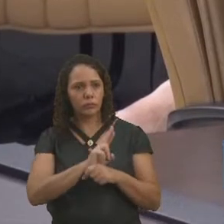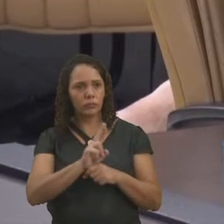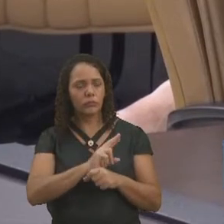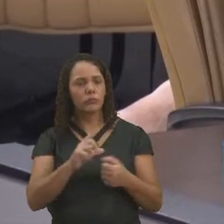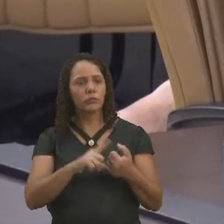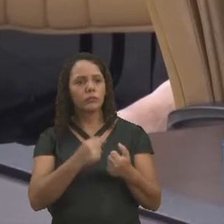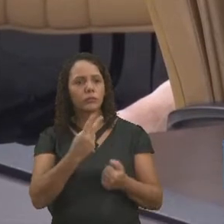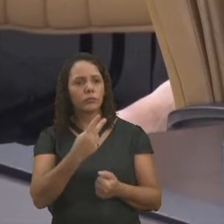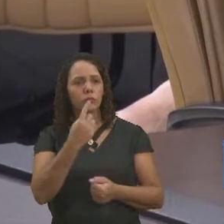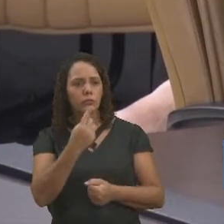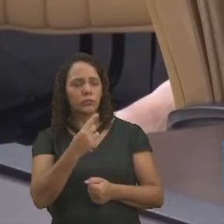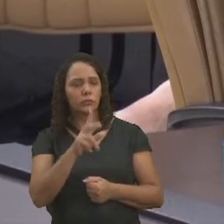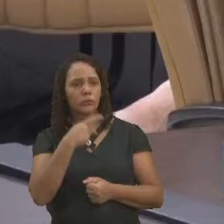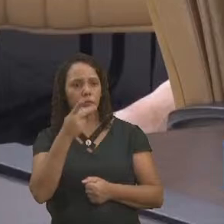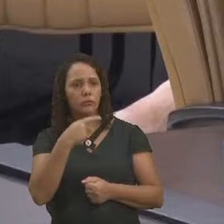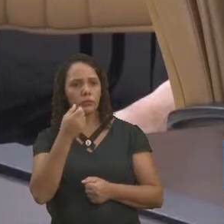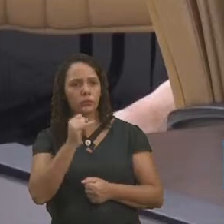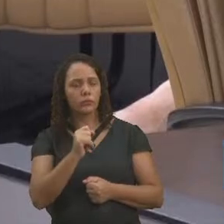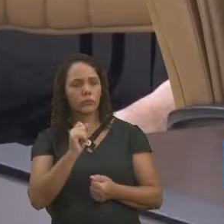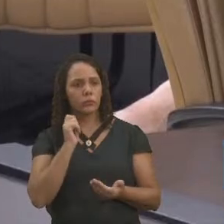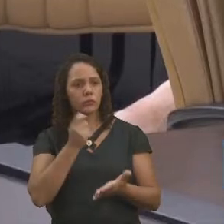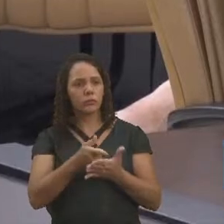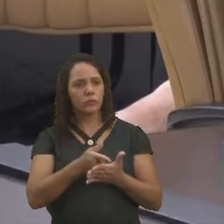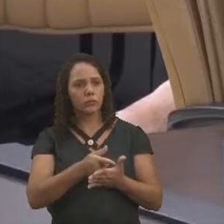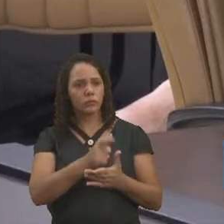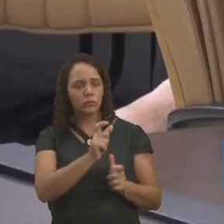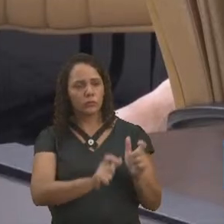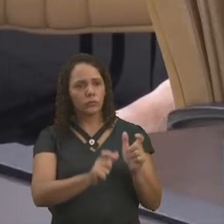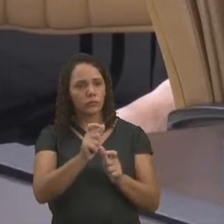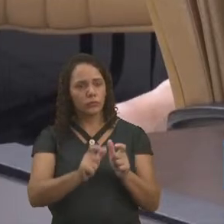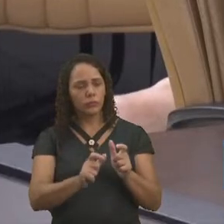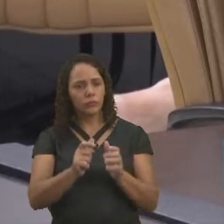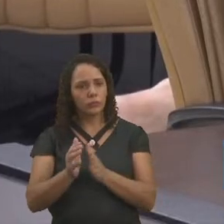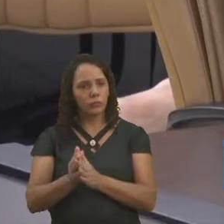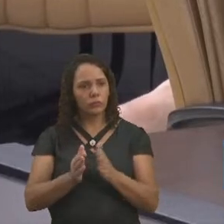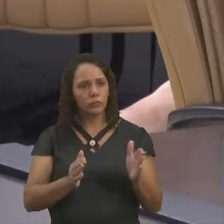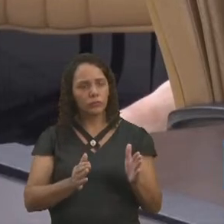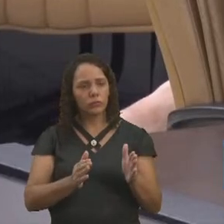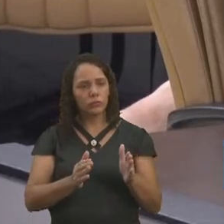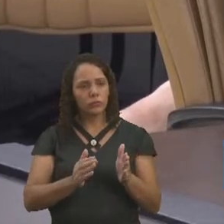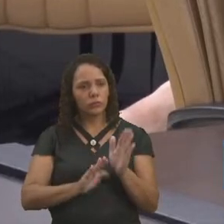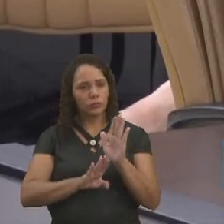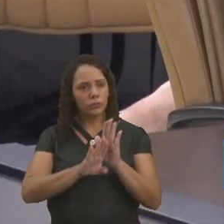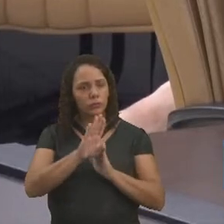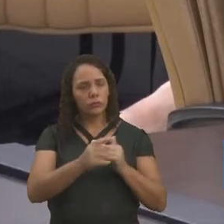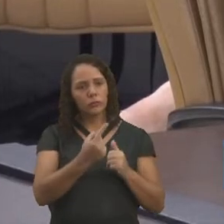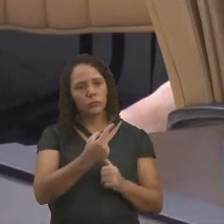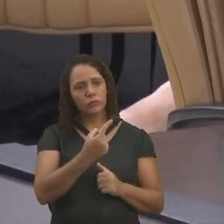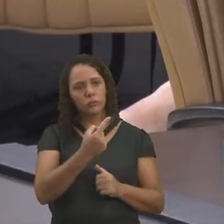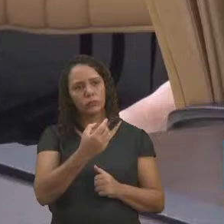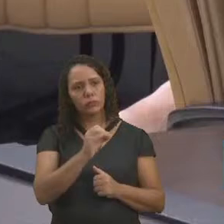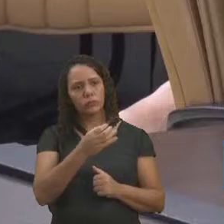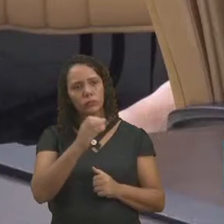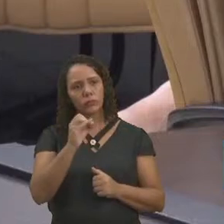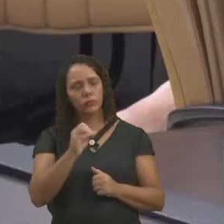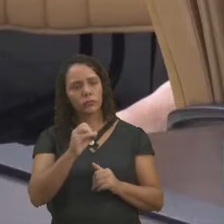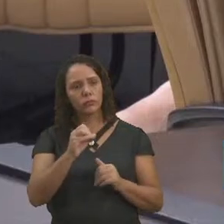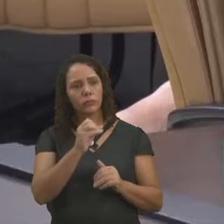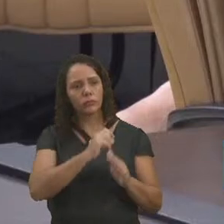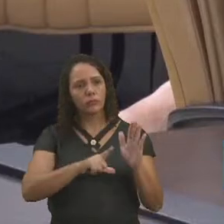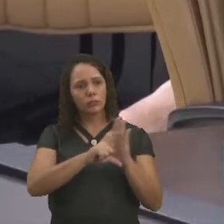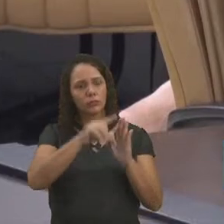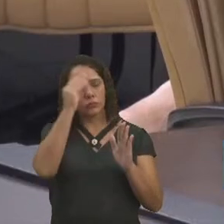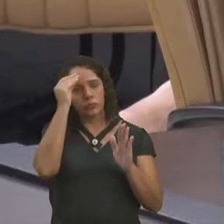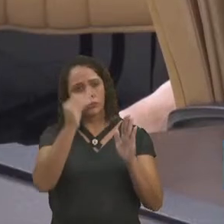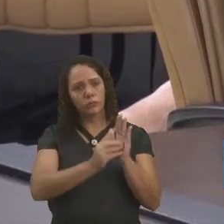que se o gasto, a despesa com pessoal crescendo 180 dias, nos últimos 180 dias de mandato, você está desrespeitando a Lei de Responsabilidade